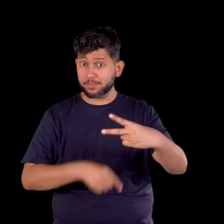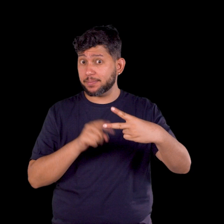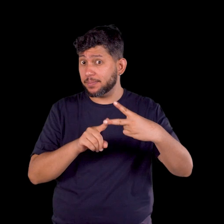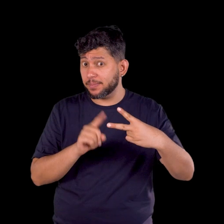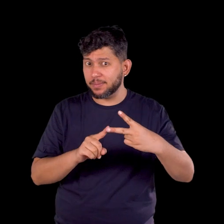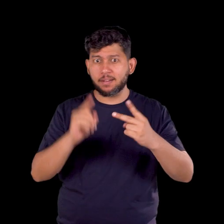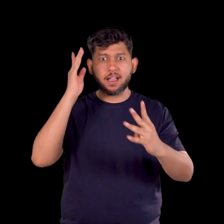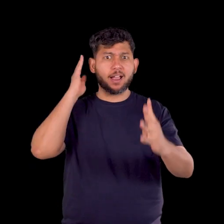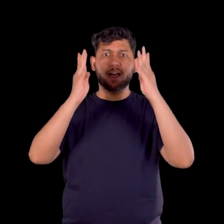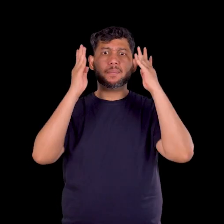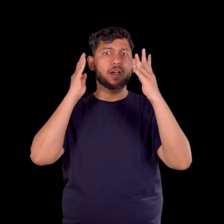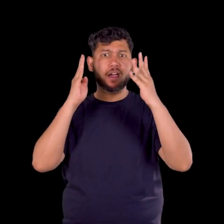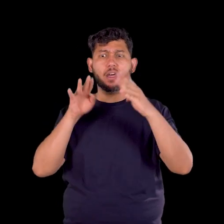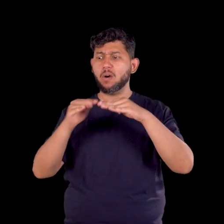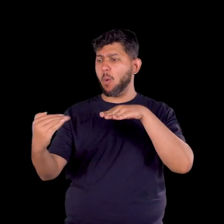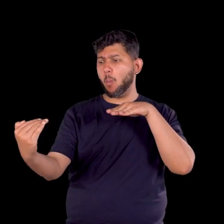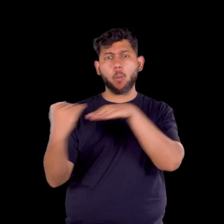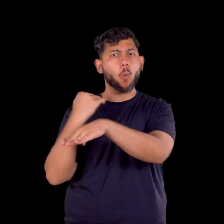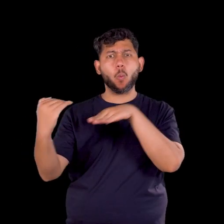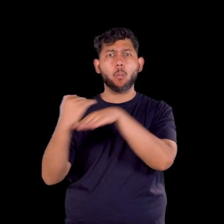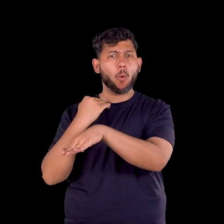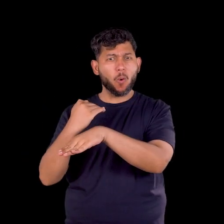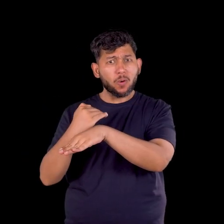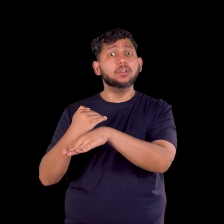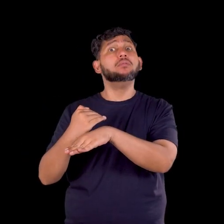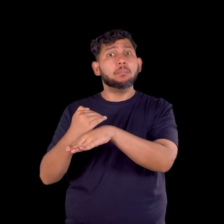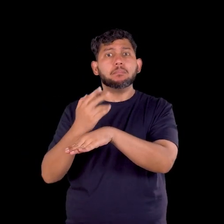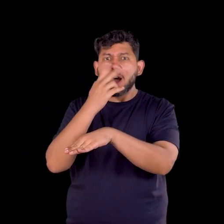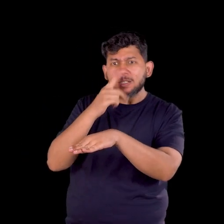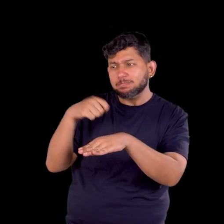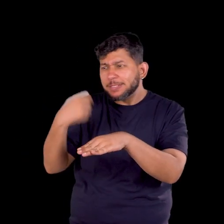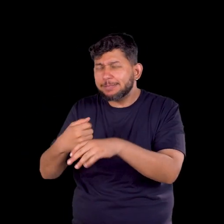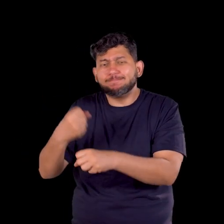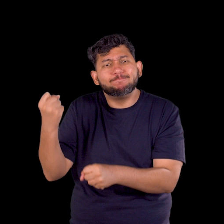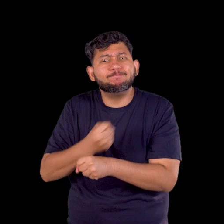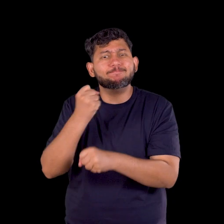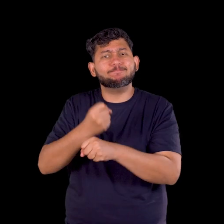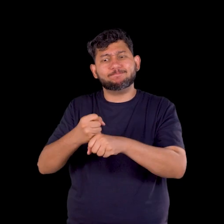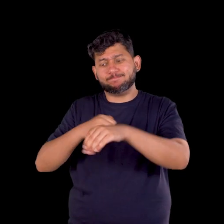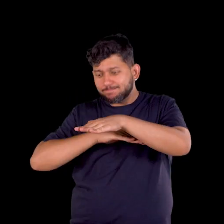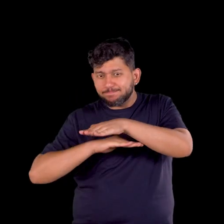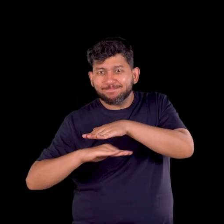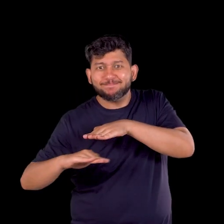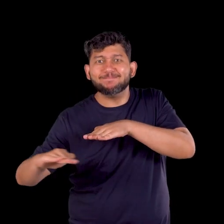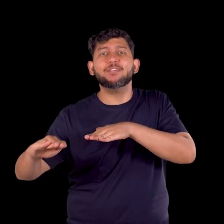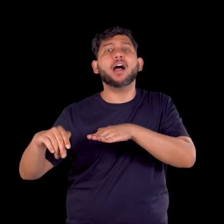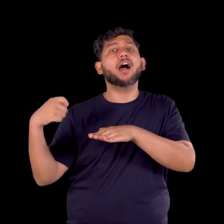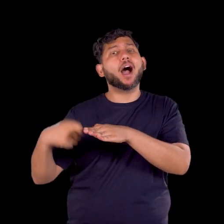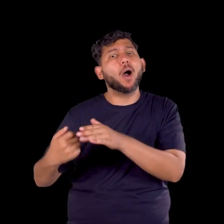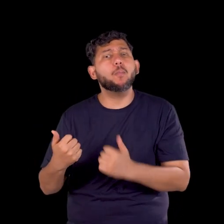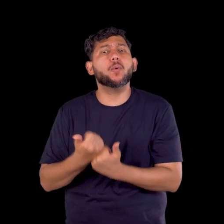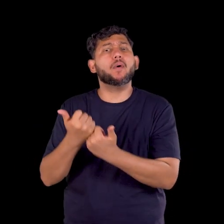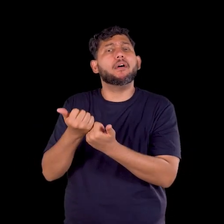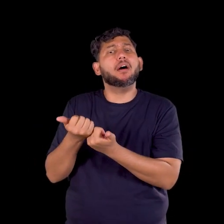caminhões, imperando nas estradas de todo o país, exigiam uma complexa estrutura de apoio e de serviços, que se